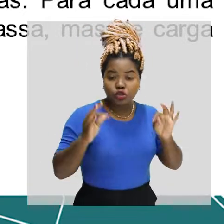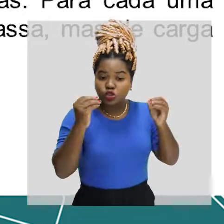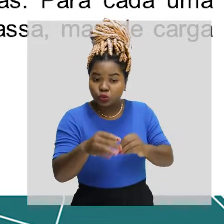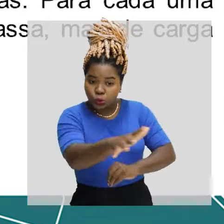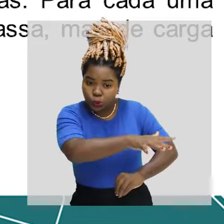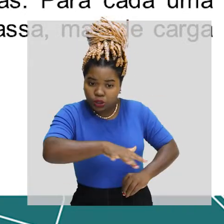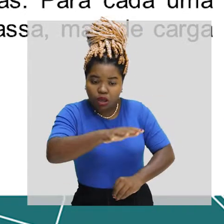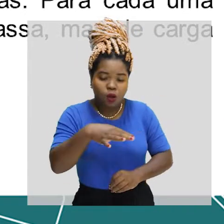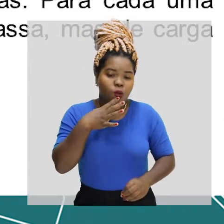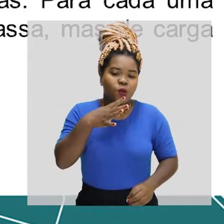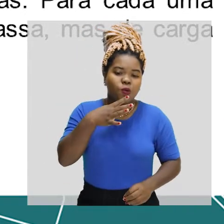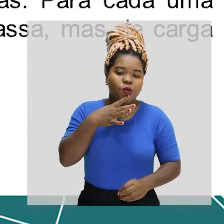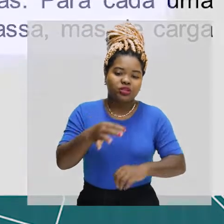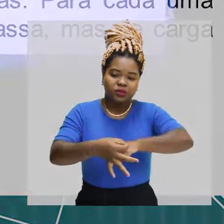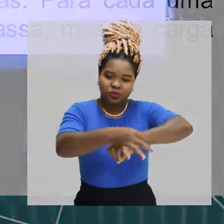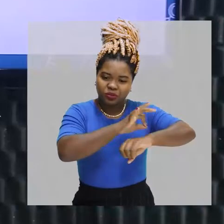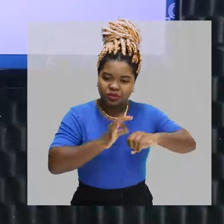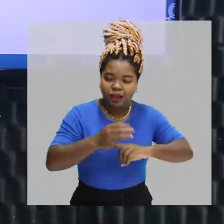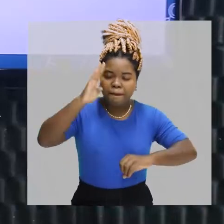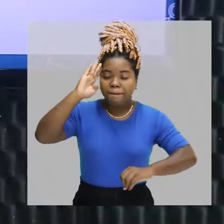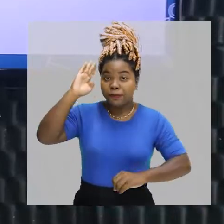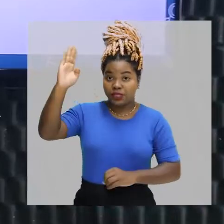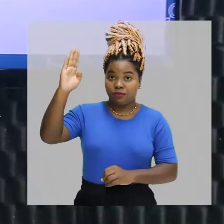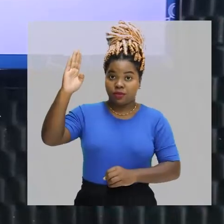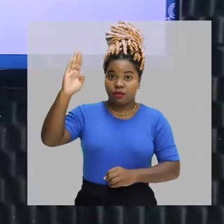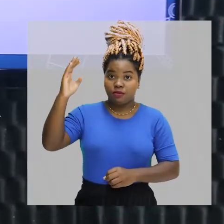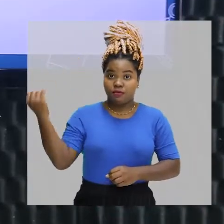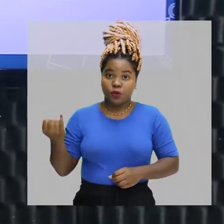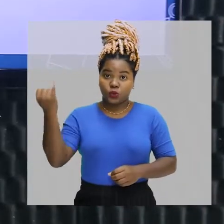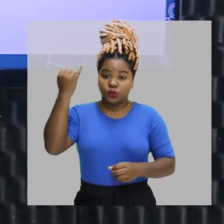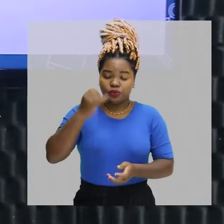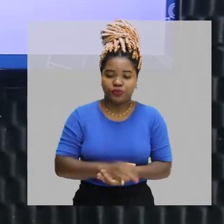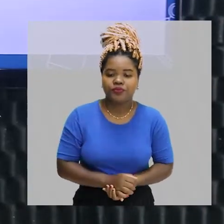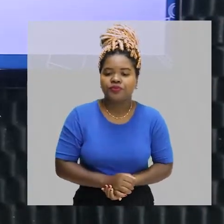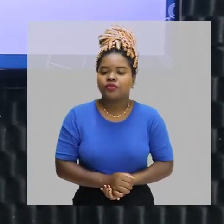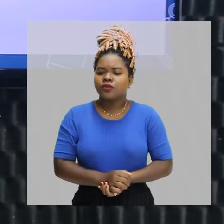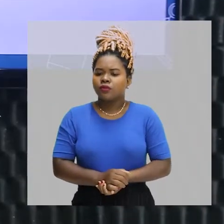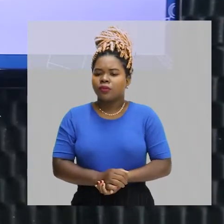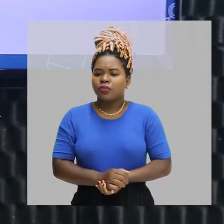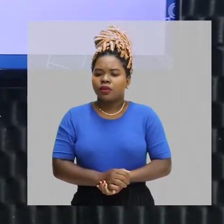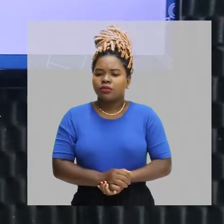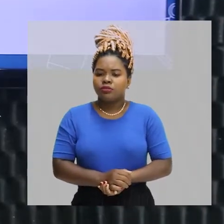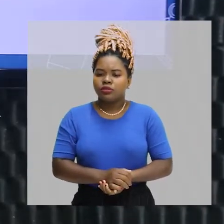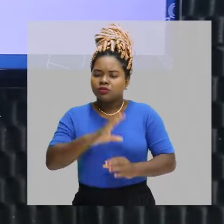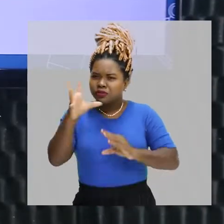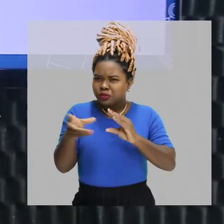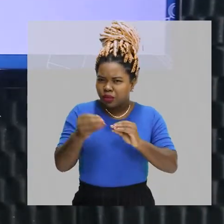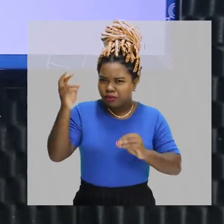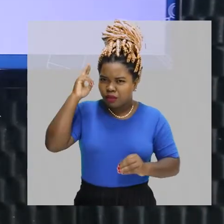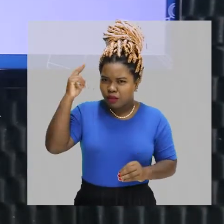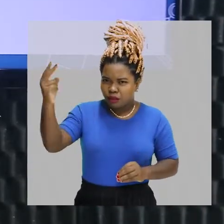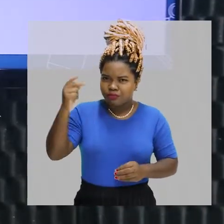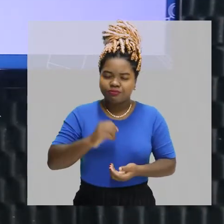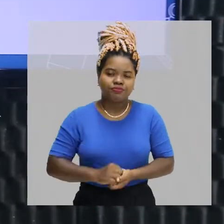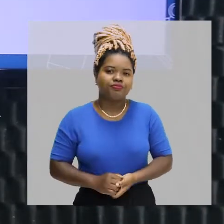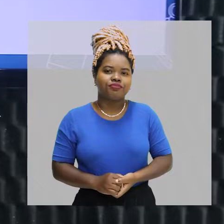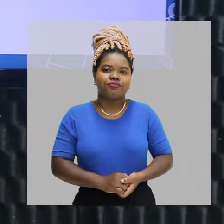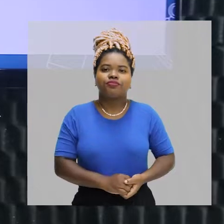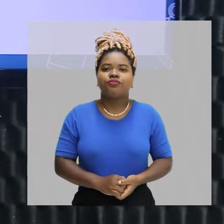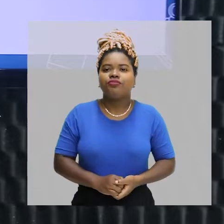é formada por partículas fundamentais, certo? Então vamos fazer aqui um resgate na história.